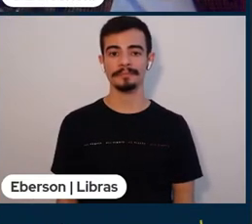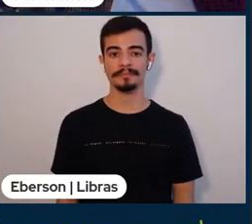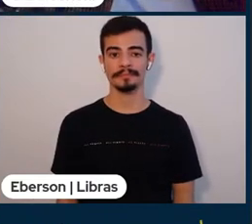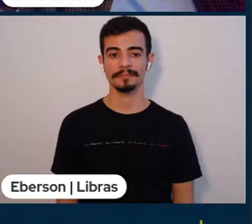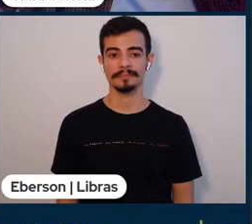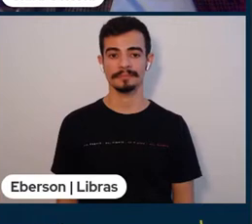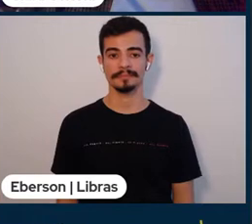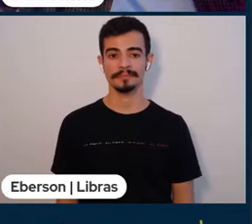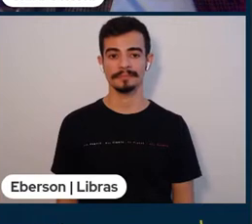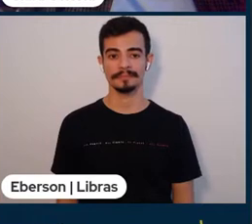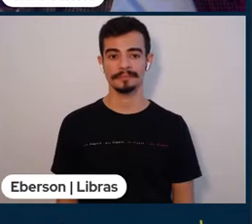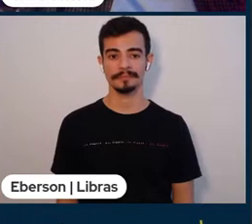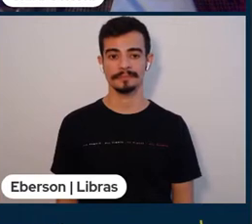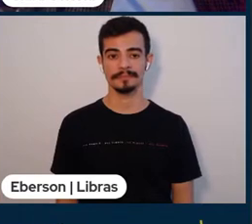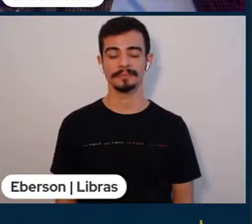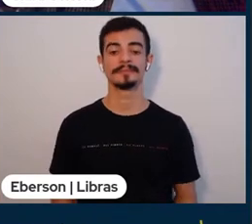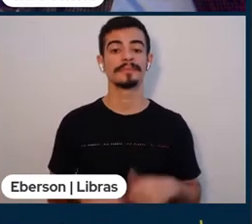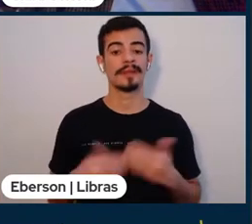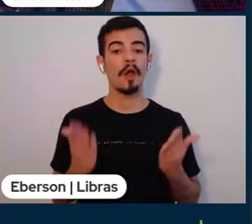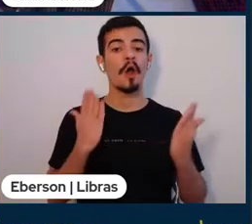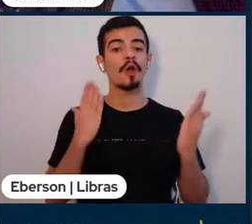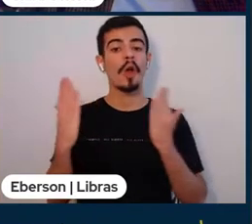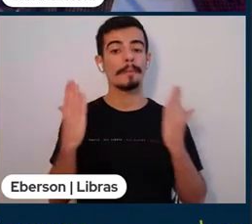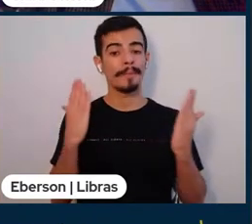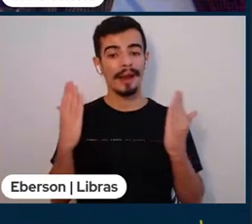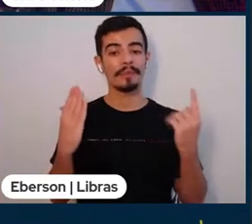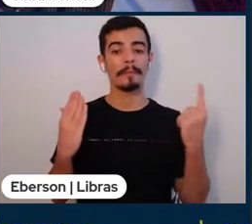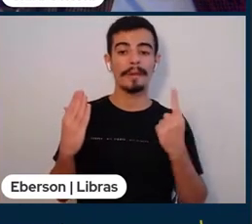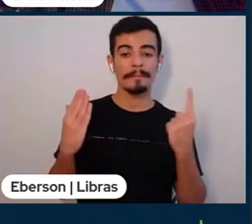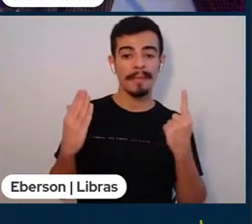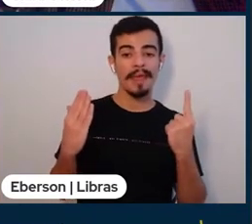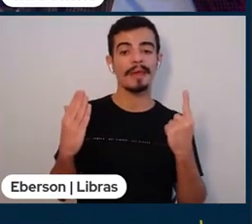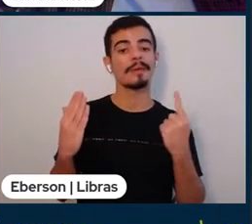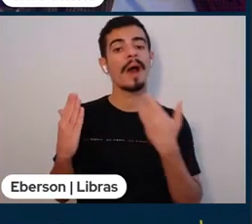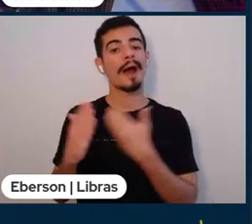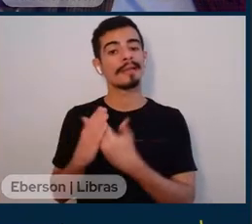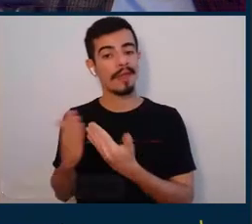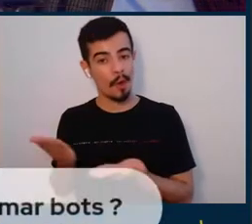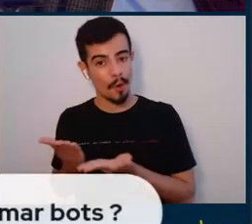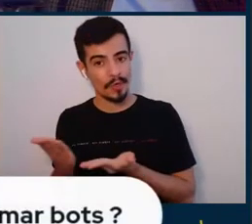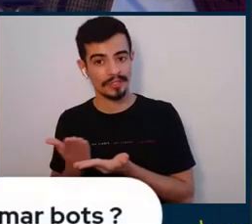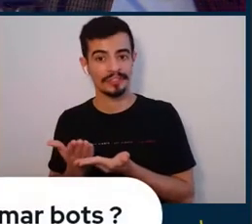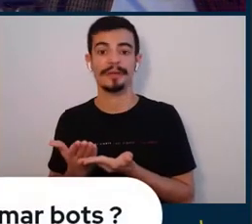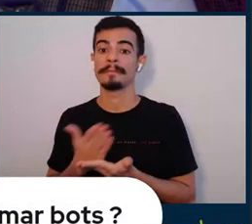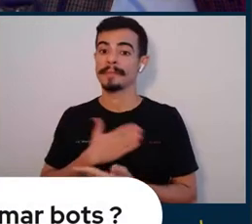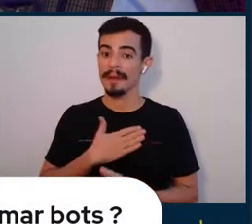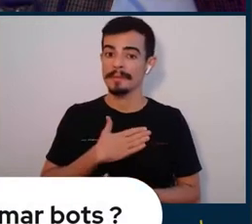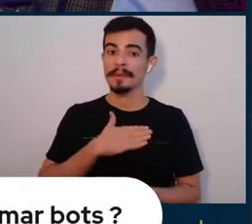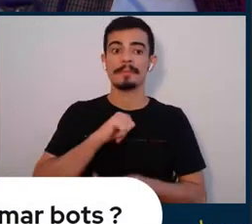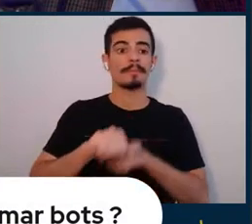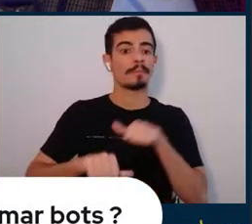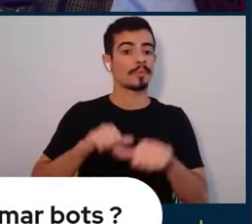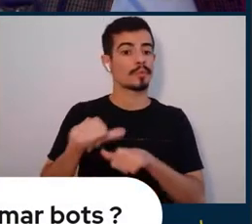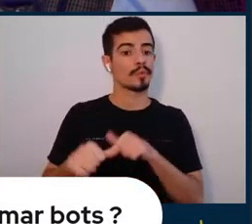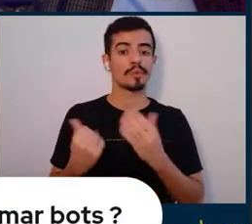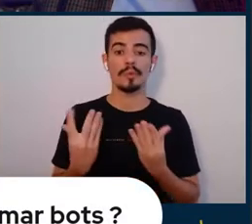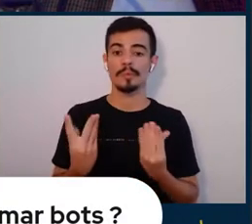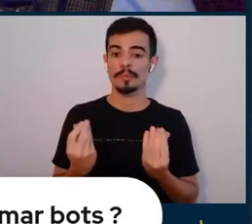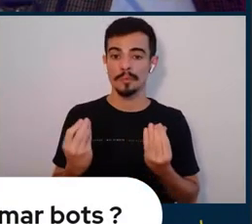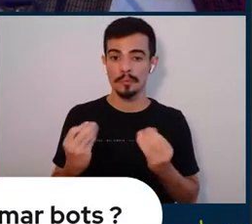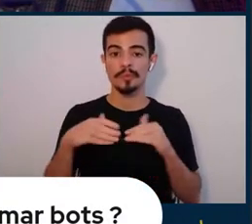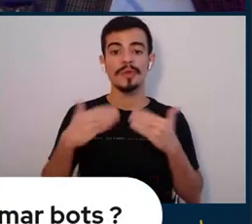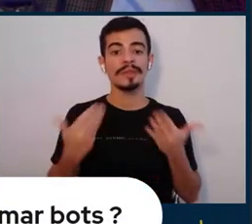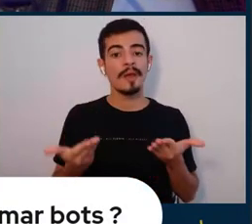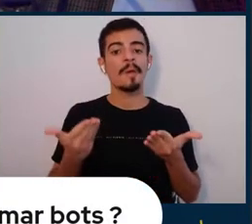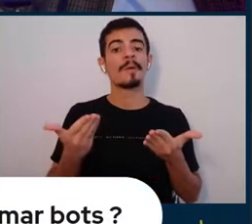Olha, comparando o primeiro até o atual, para mim mudou bastante, tá? Então, eu acho que é um pouco aquela ideia